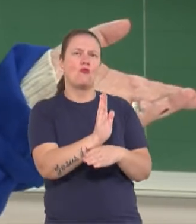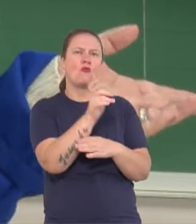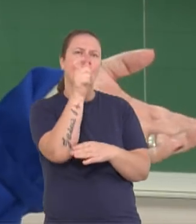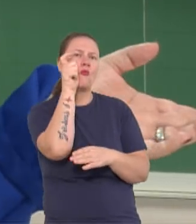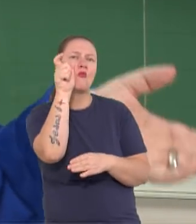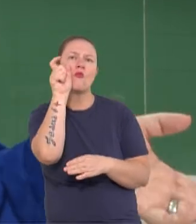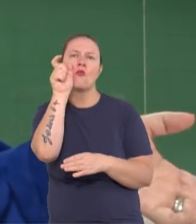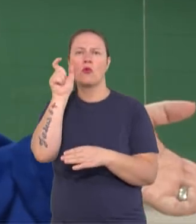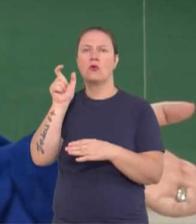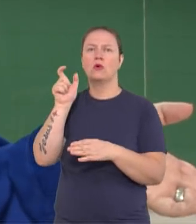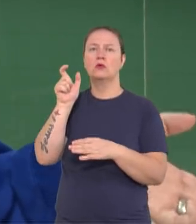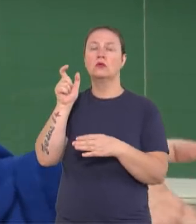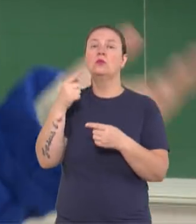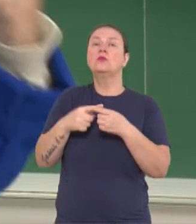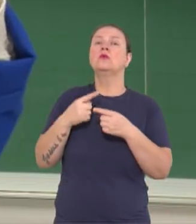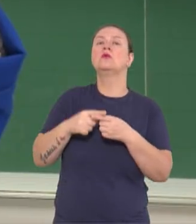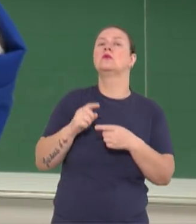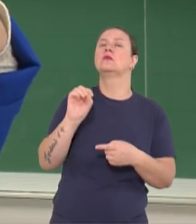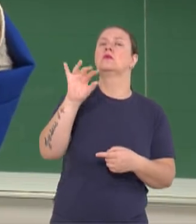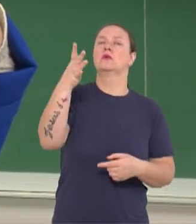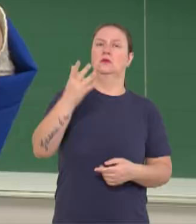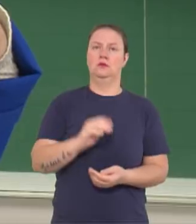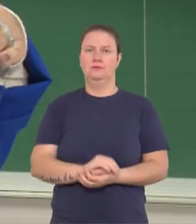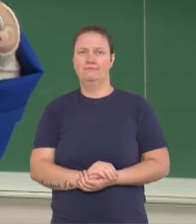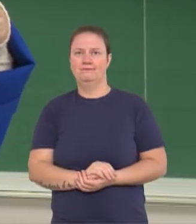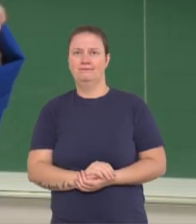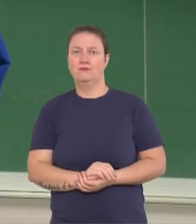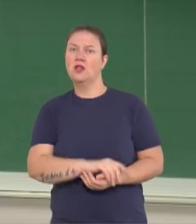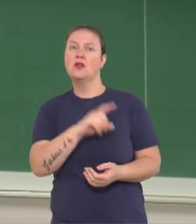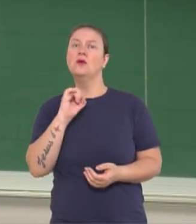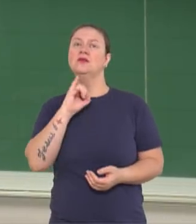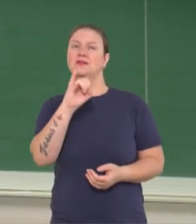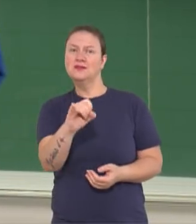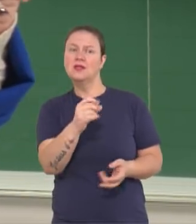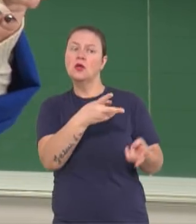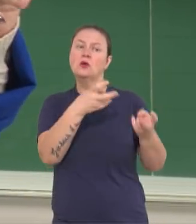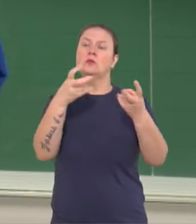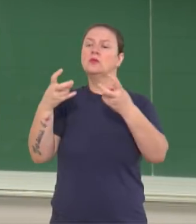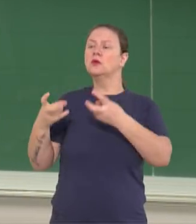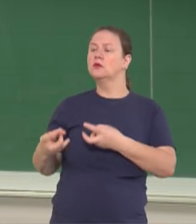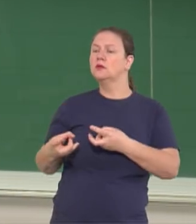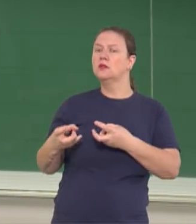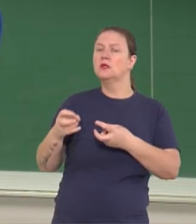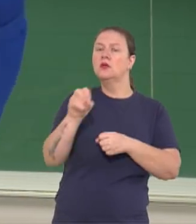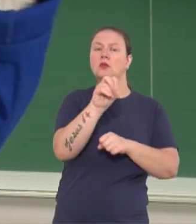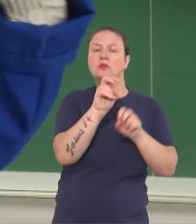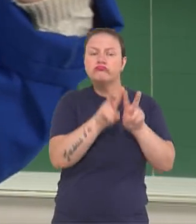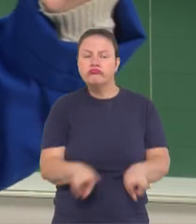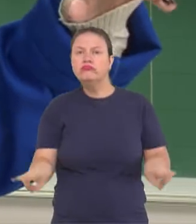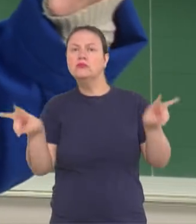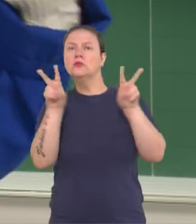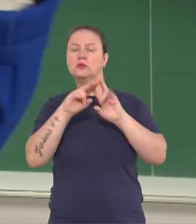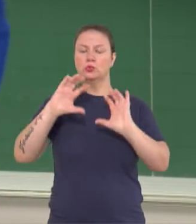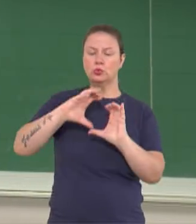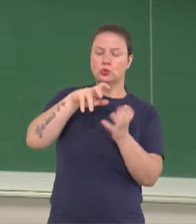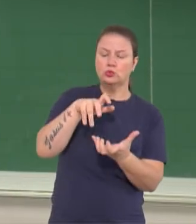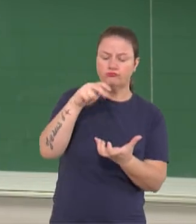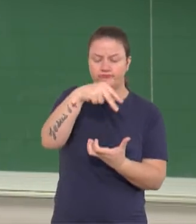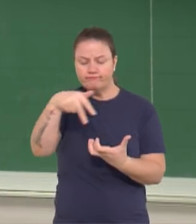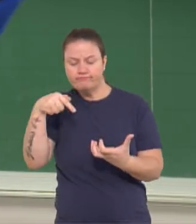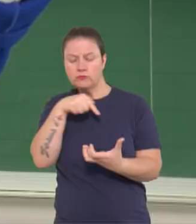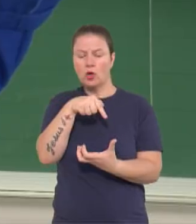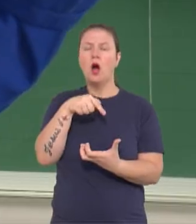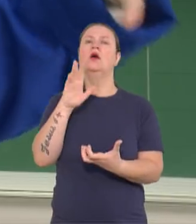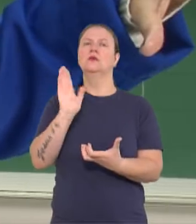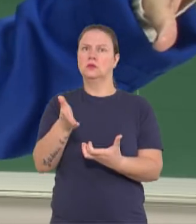que isso está acontecendo? Né? Então, eu levanto uma suspeita ali, mesmo que não está sendo explicitado, que as palavras não estão escritas todas